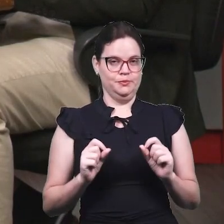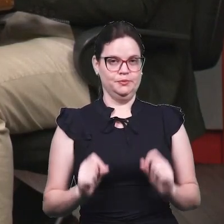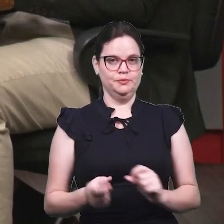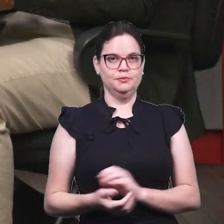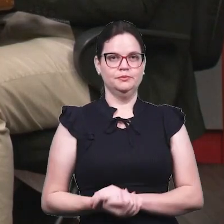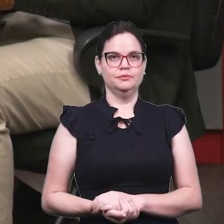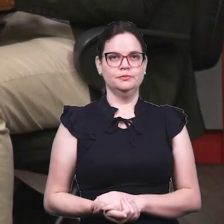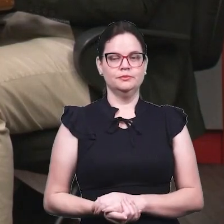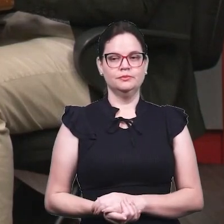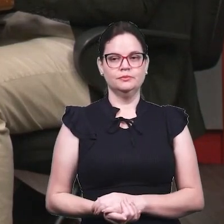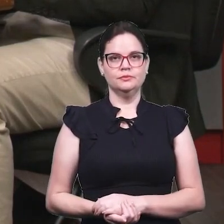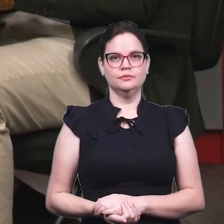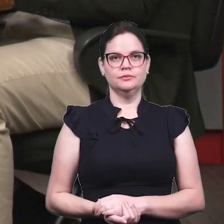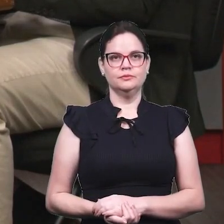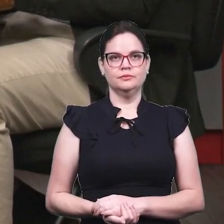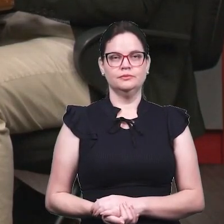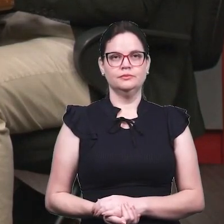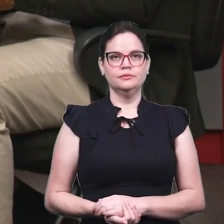que essa